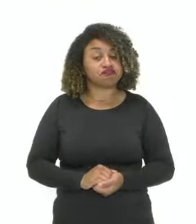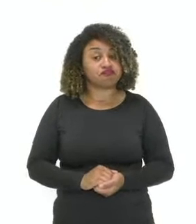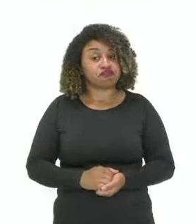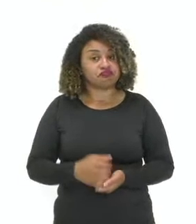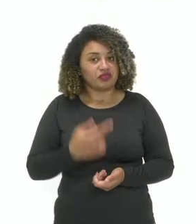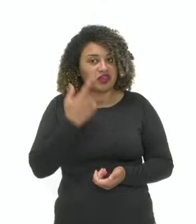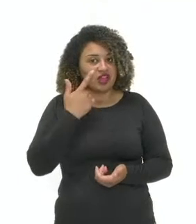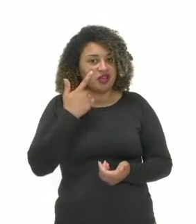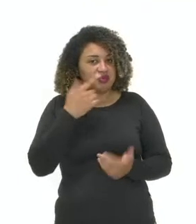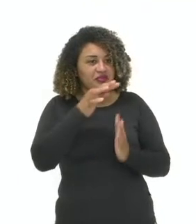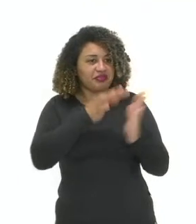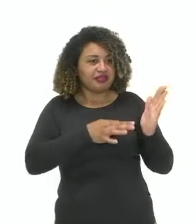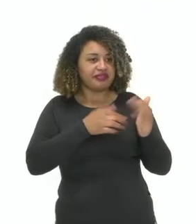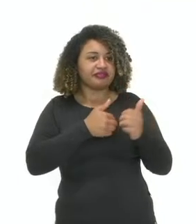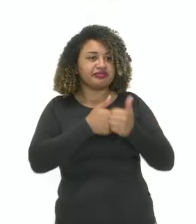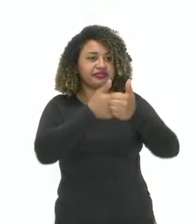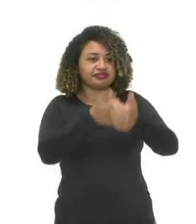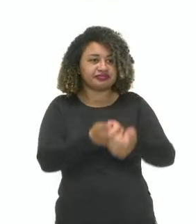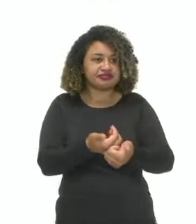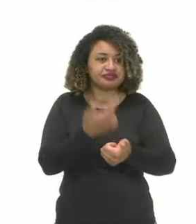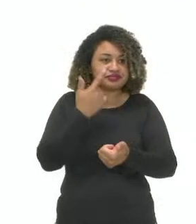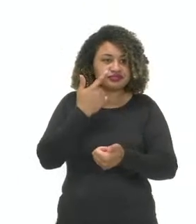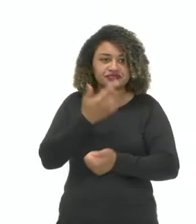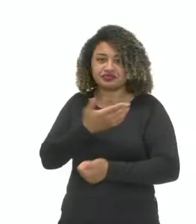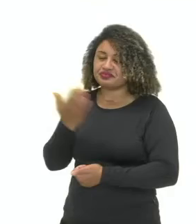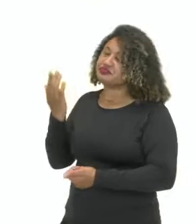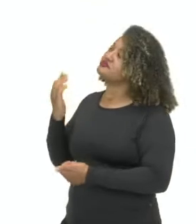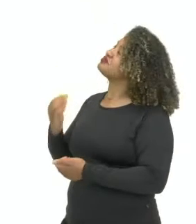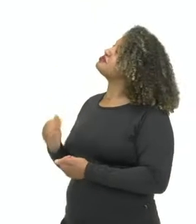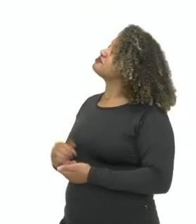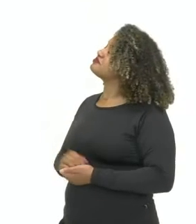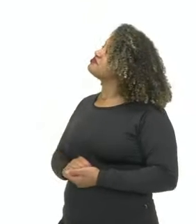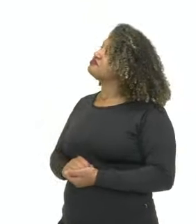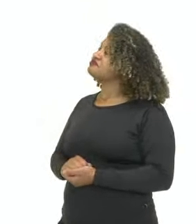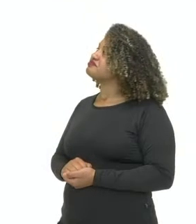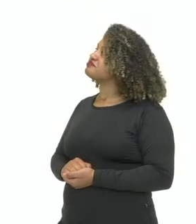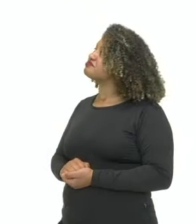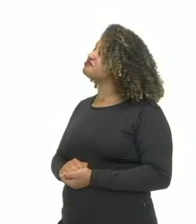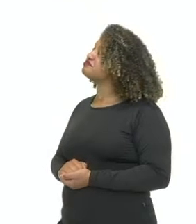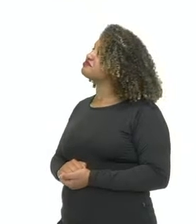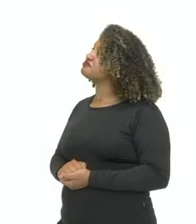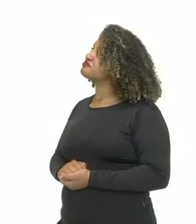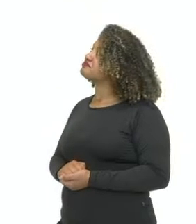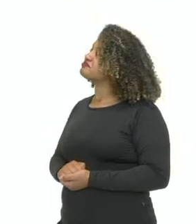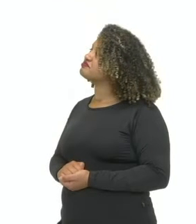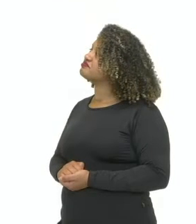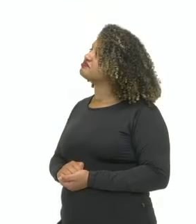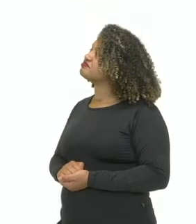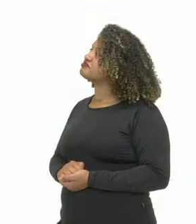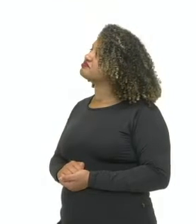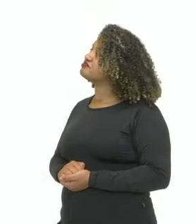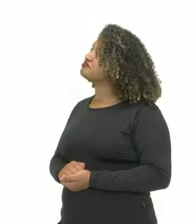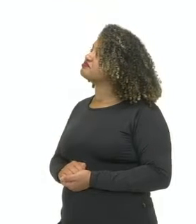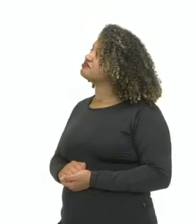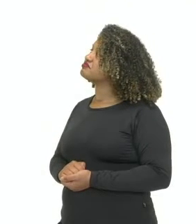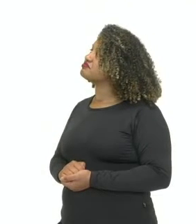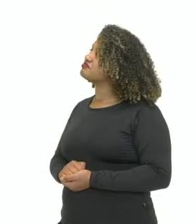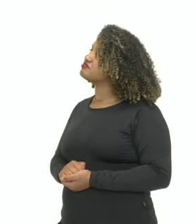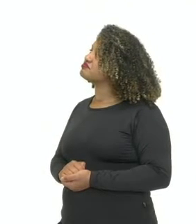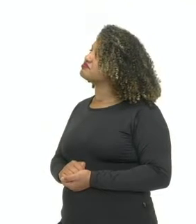un farol do saber, casa de lectura, Miguel Cervantes y un busto de bronce.